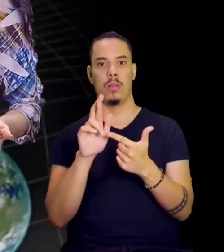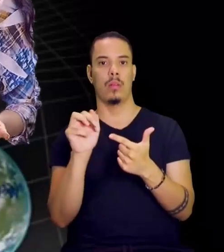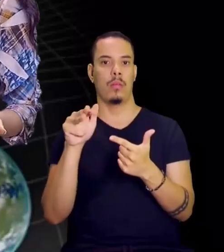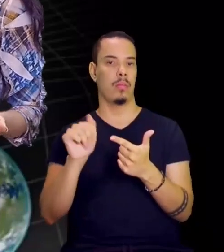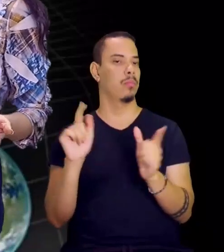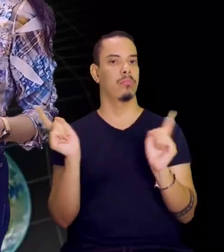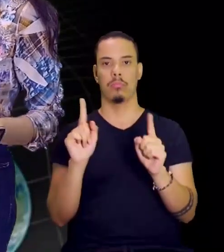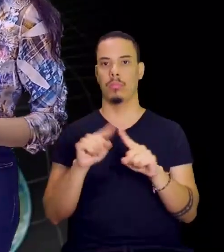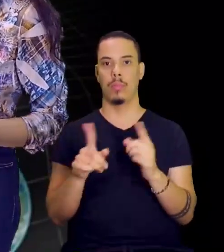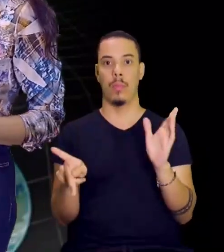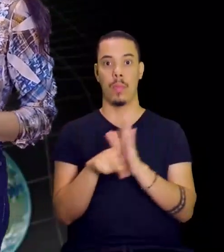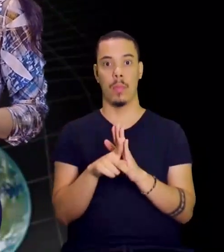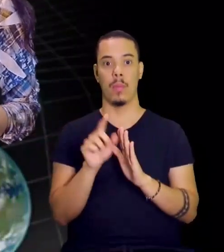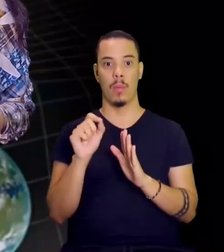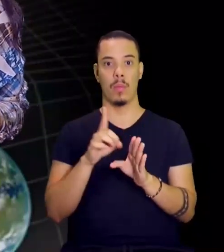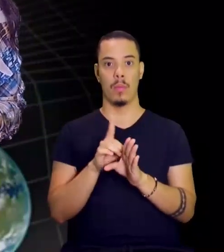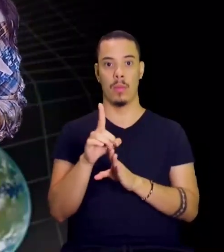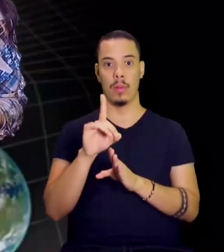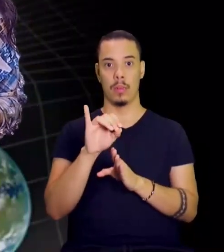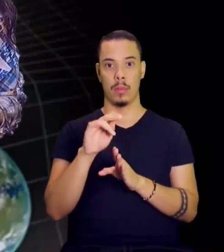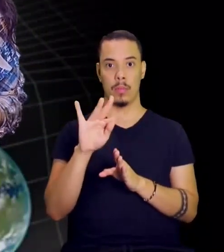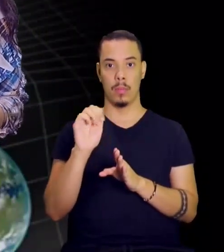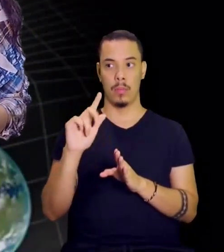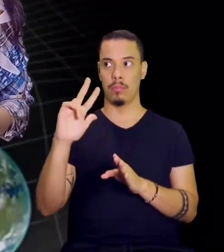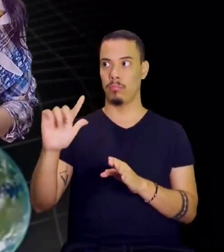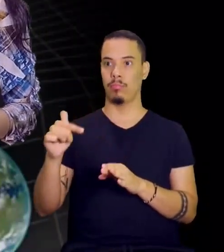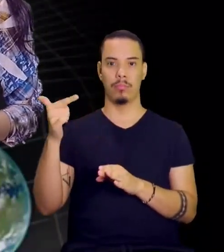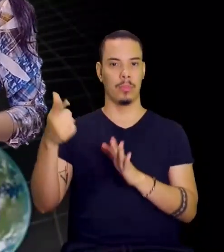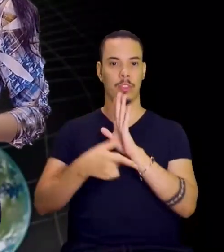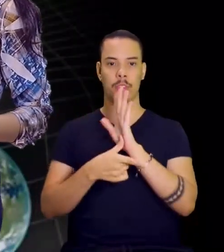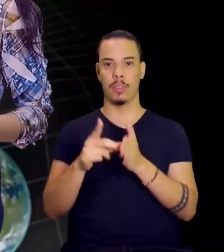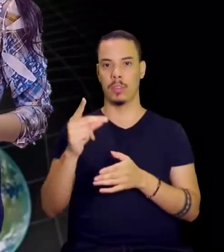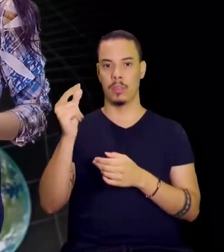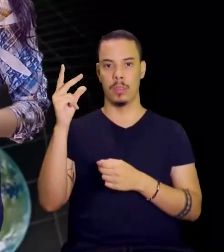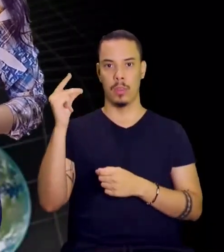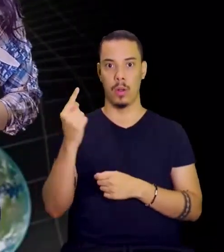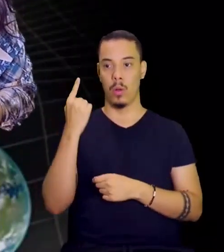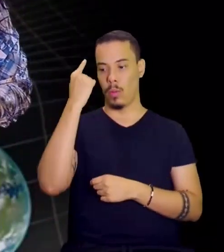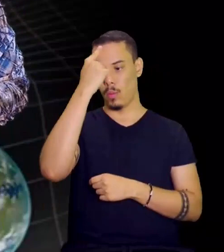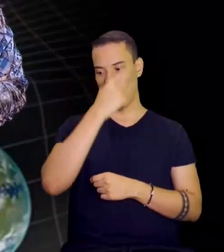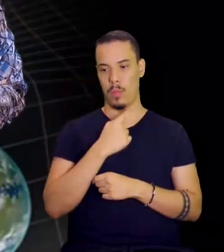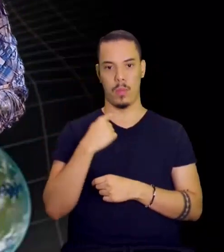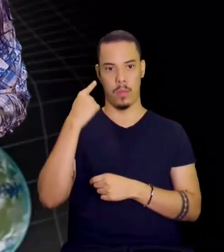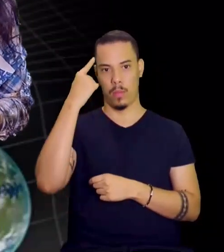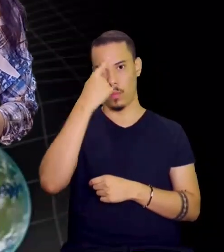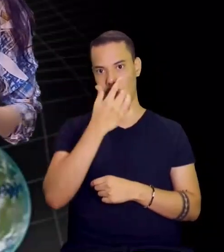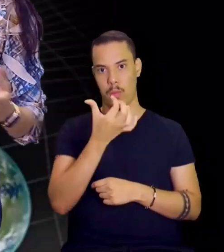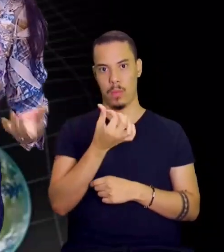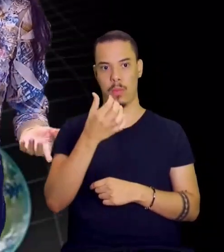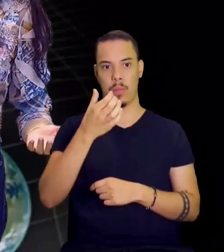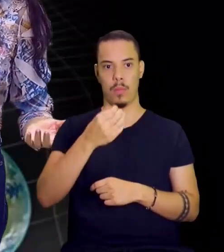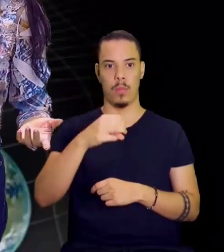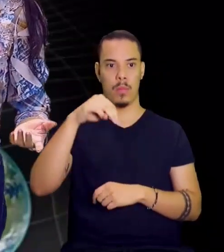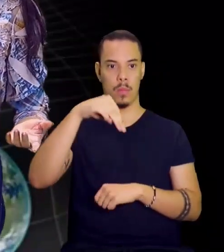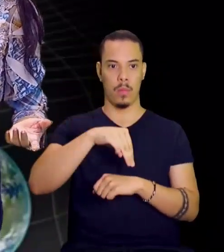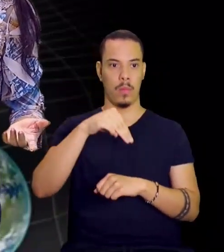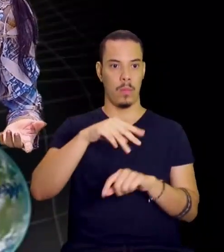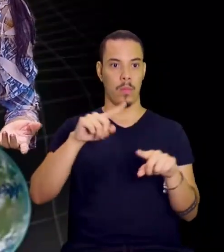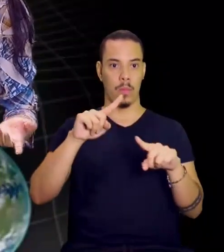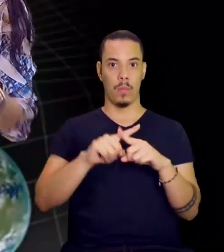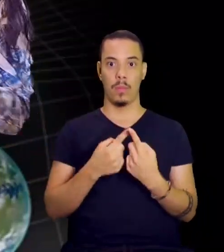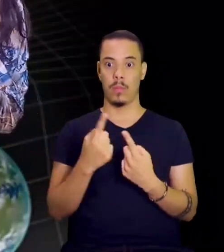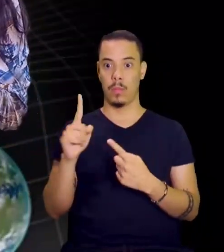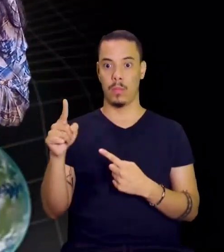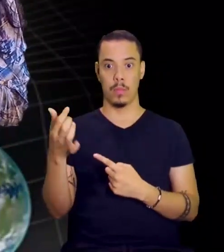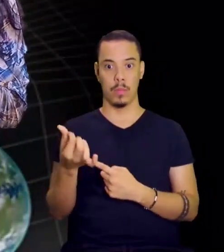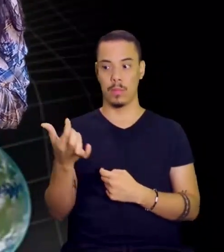do sistema decimal, ele é muito antigo. Exatamente. Né? Porque uma hora são 60 minutos. 1 minuto, 60 segundos, mas o segundo já não é mais